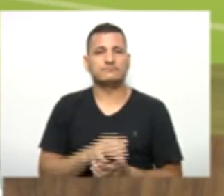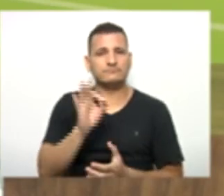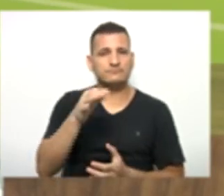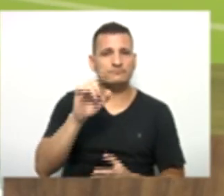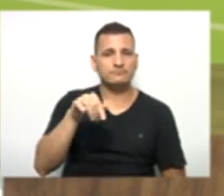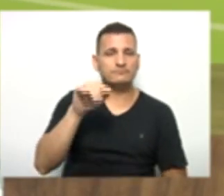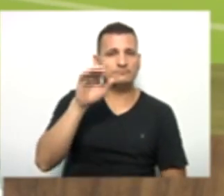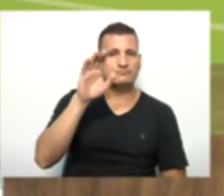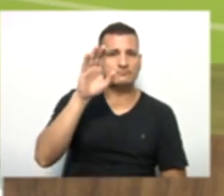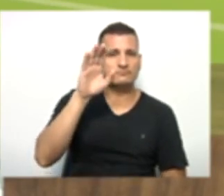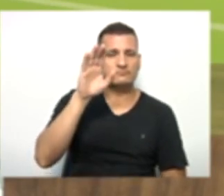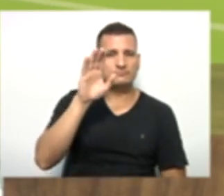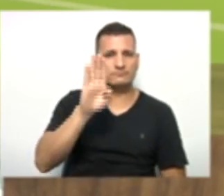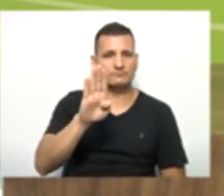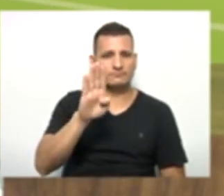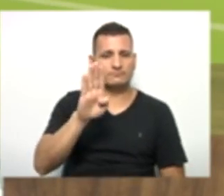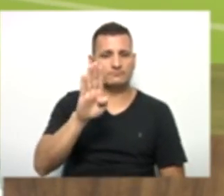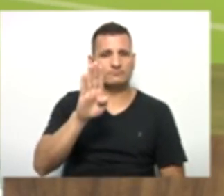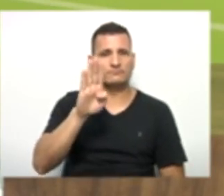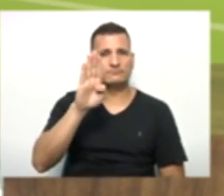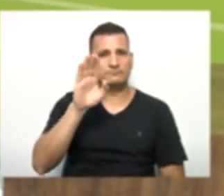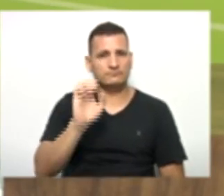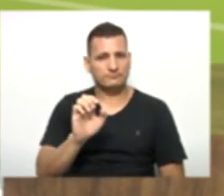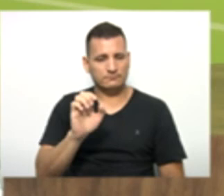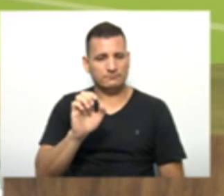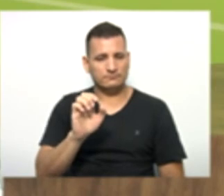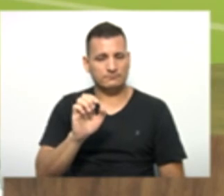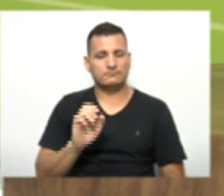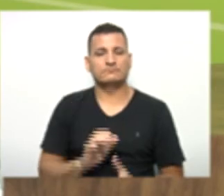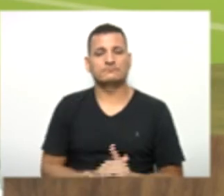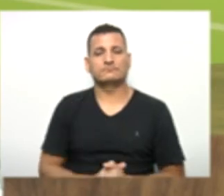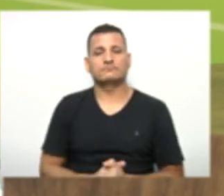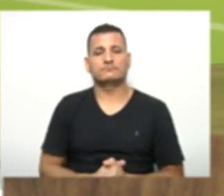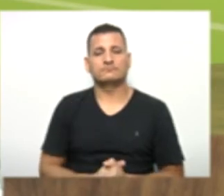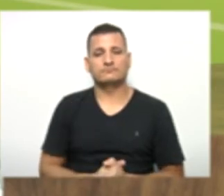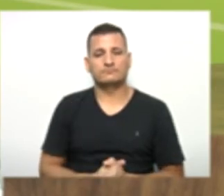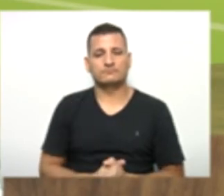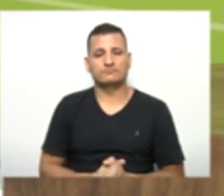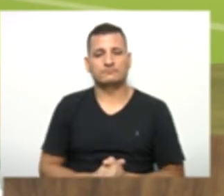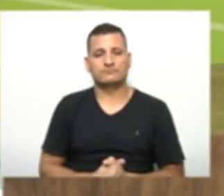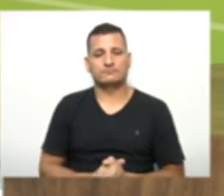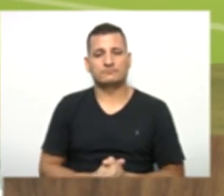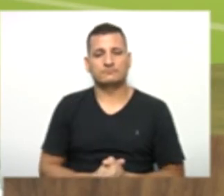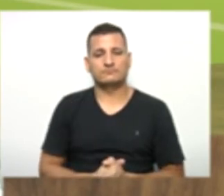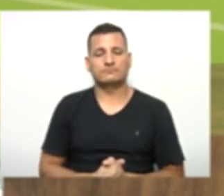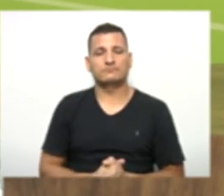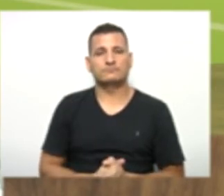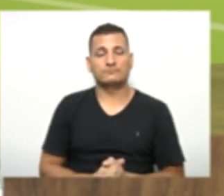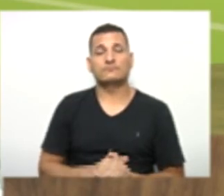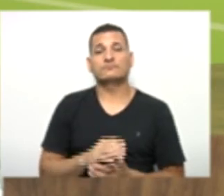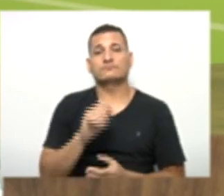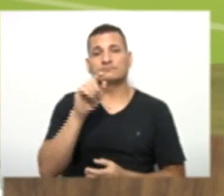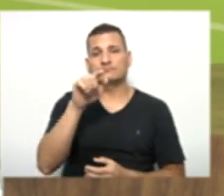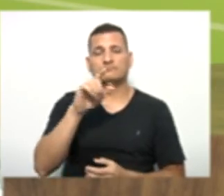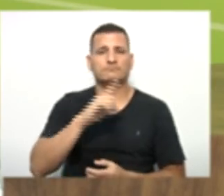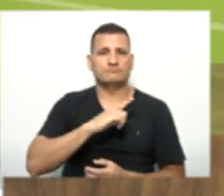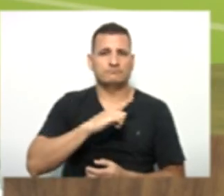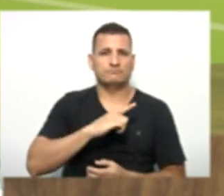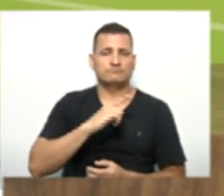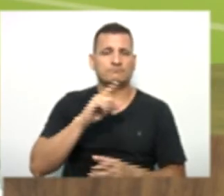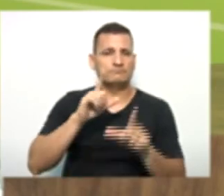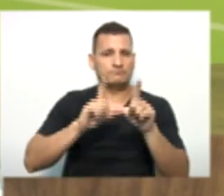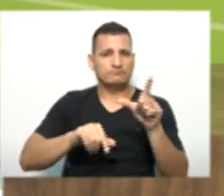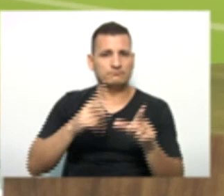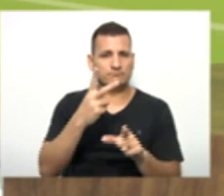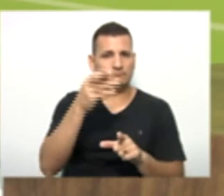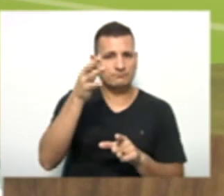E. Vamos lá, respondendo a questão contém duas alternativas corretas, as